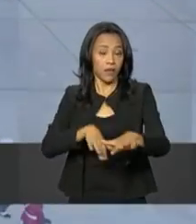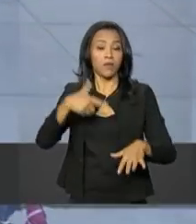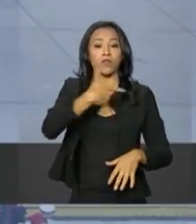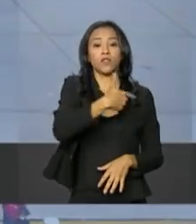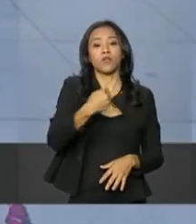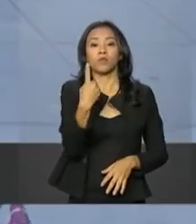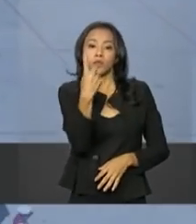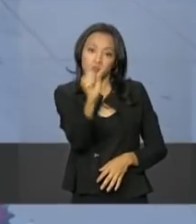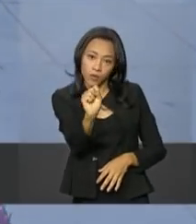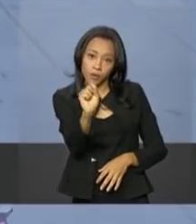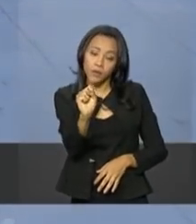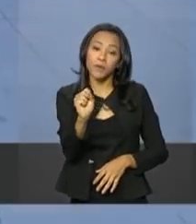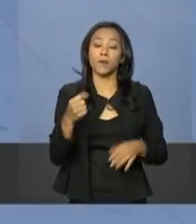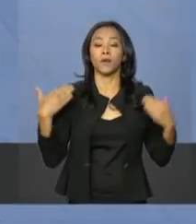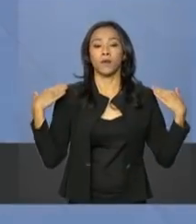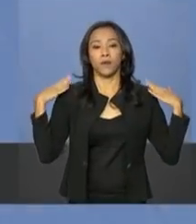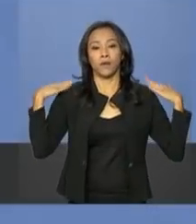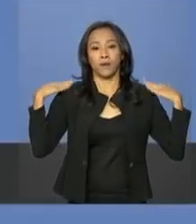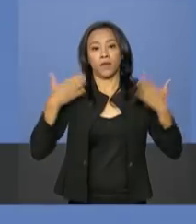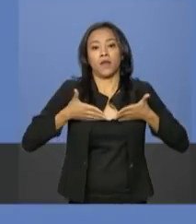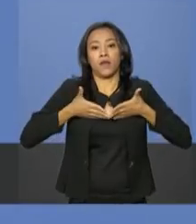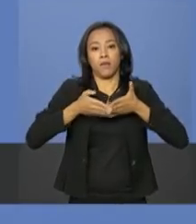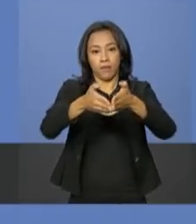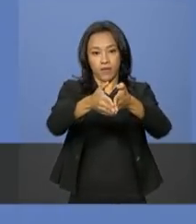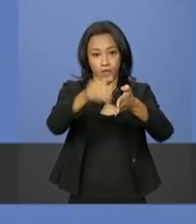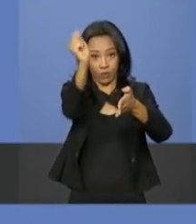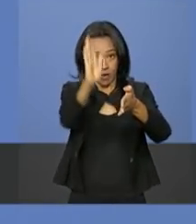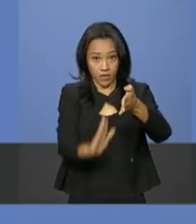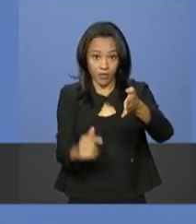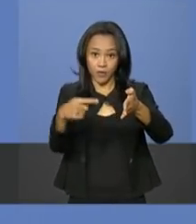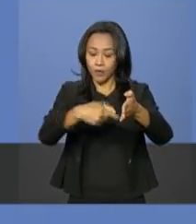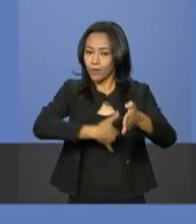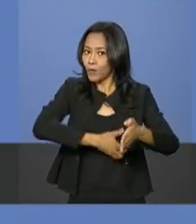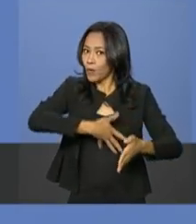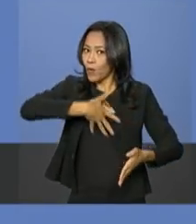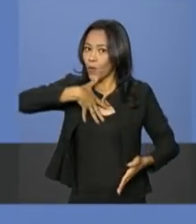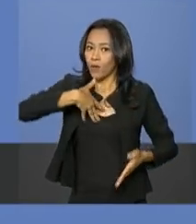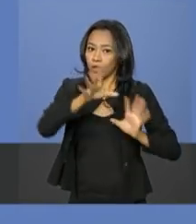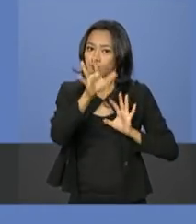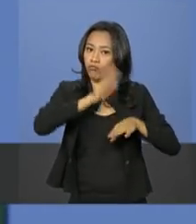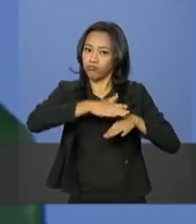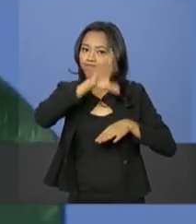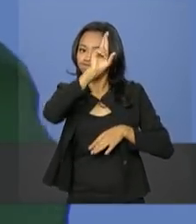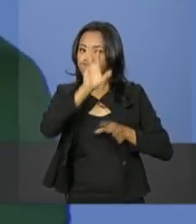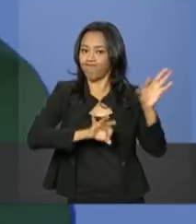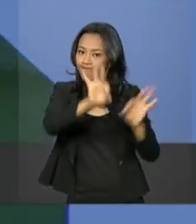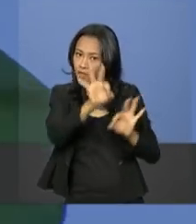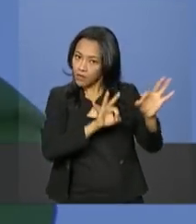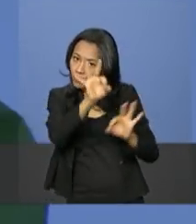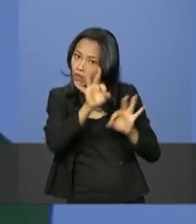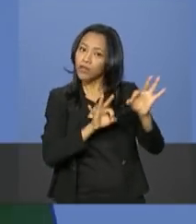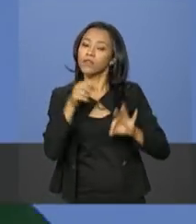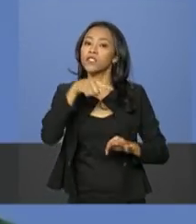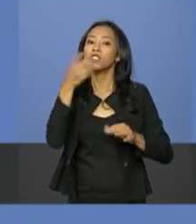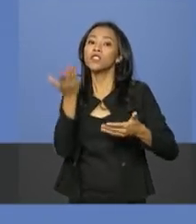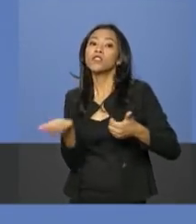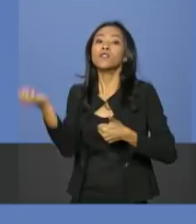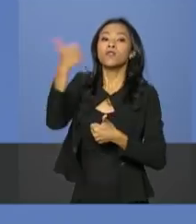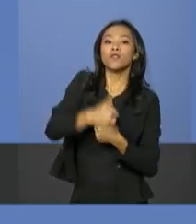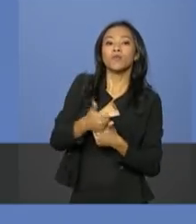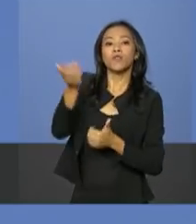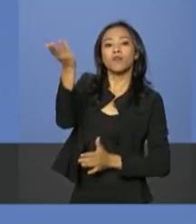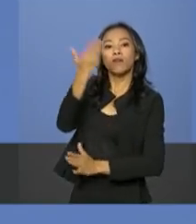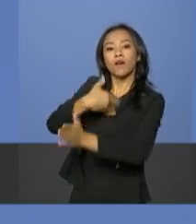2018, a Marinha do Brasil, orgulhosamente, conduz esta cerimônia cívico-militar de substituição